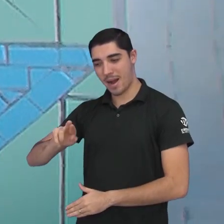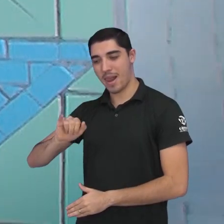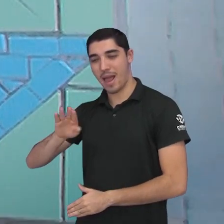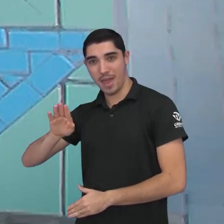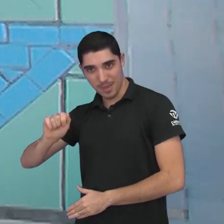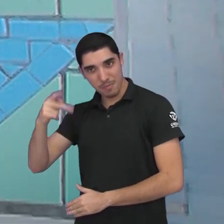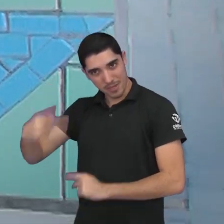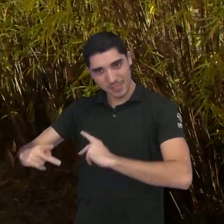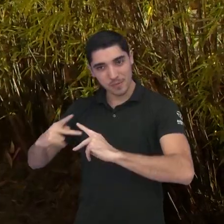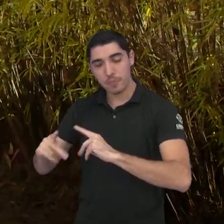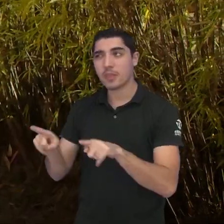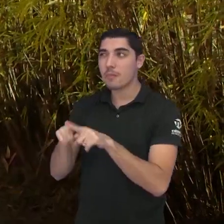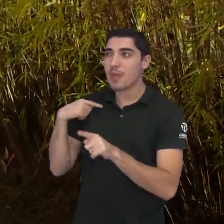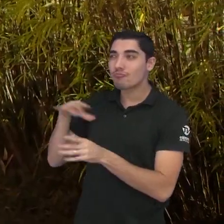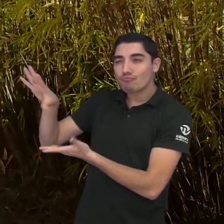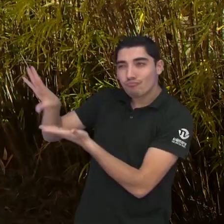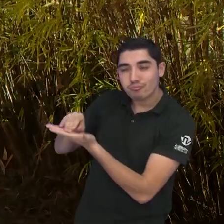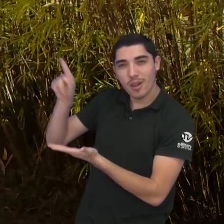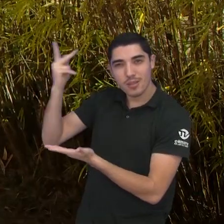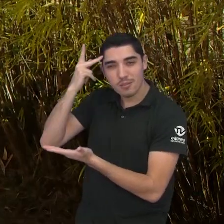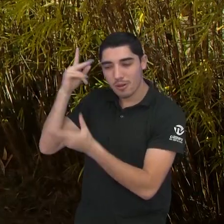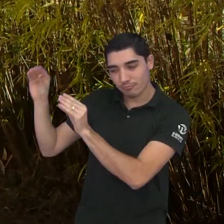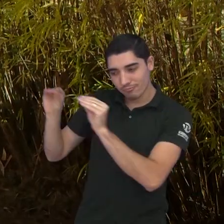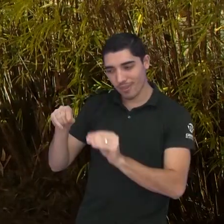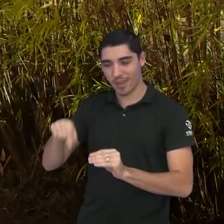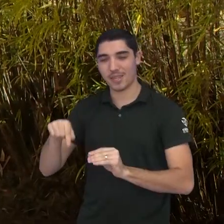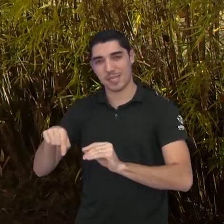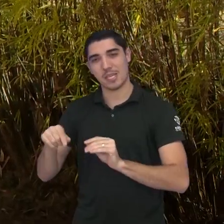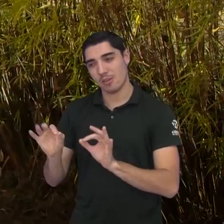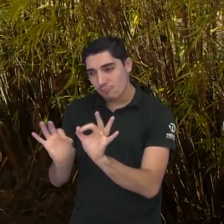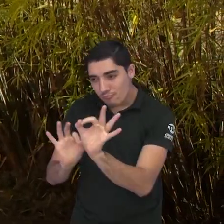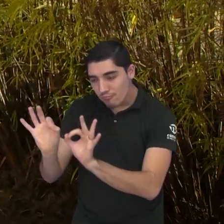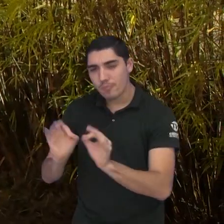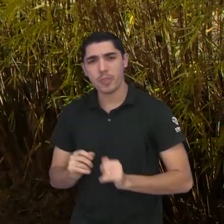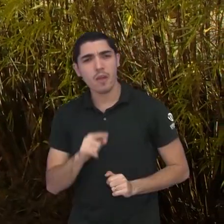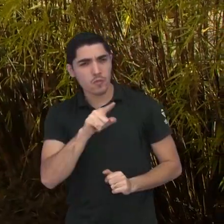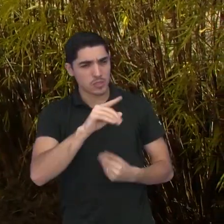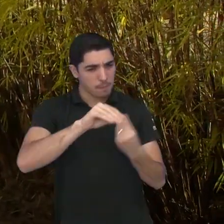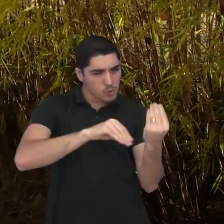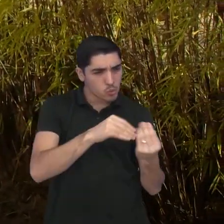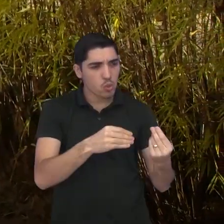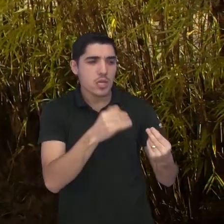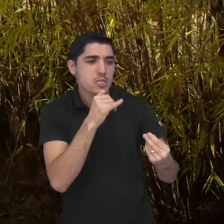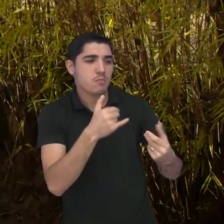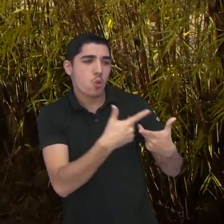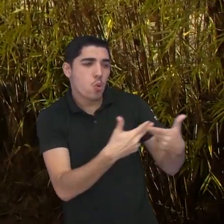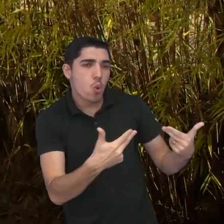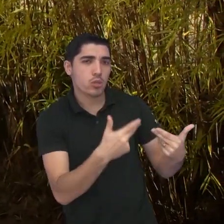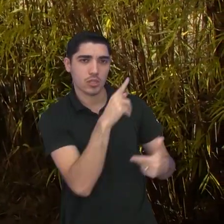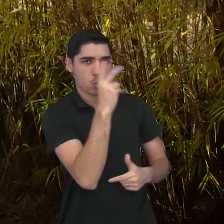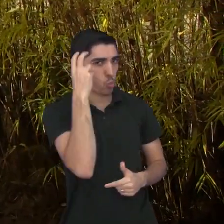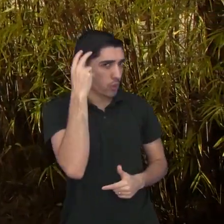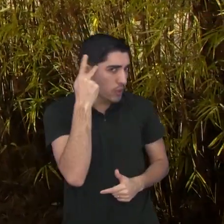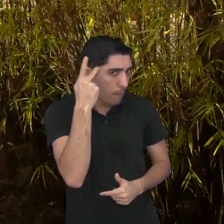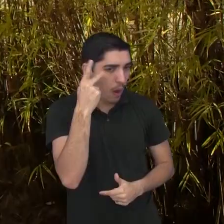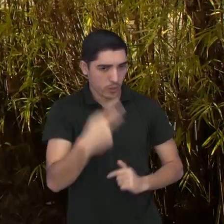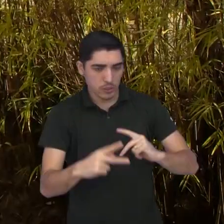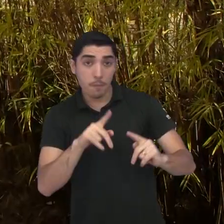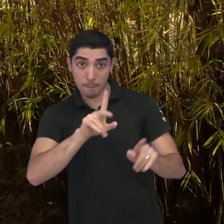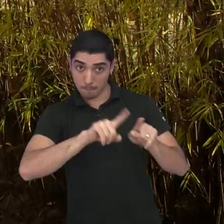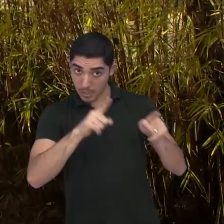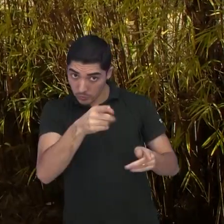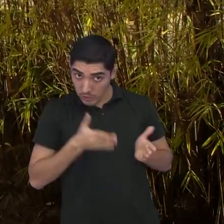para dar uma questão de trazer o que está em São Paulo um pouquinho para cá também. Você acaba misturando coisas de São Paulo, coisas de São José. Você